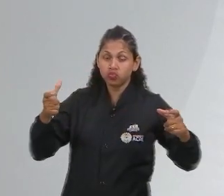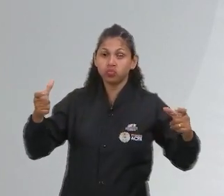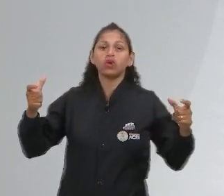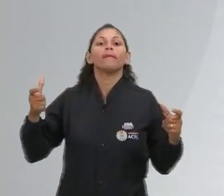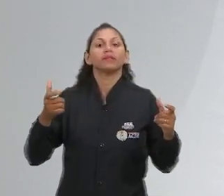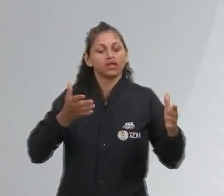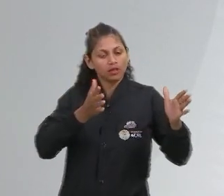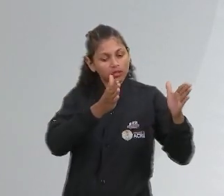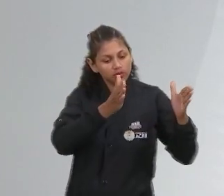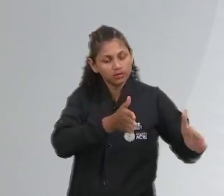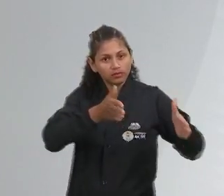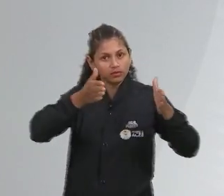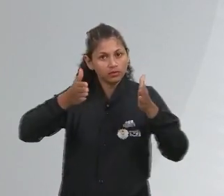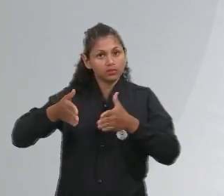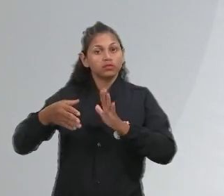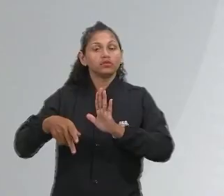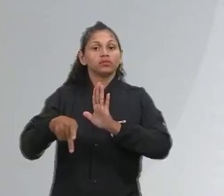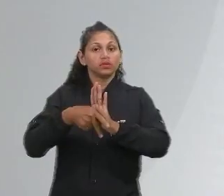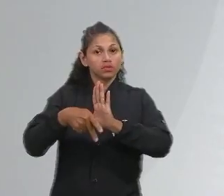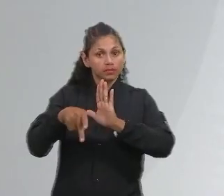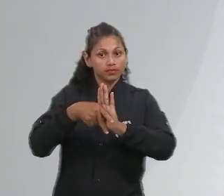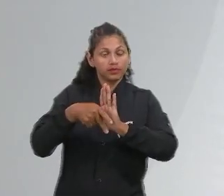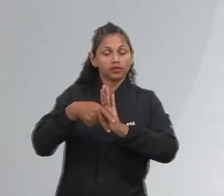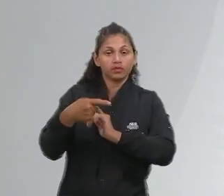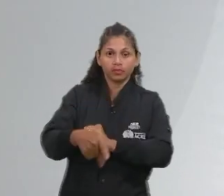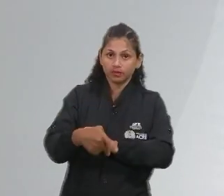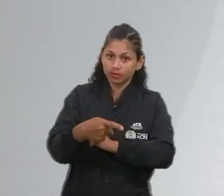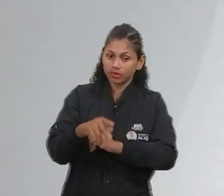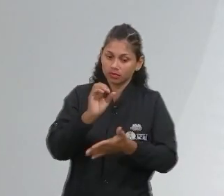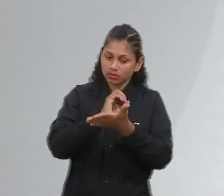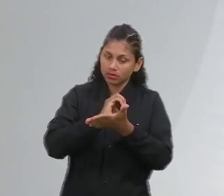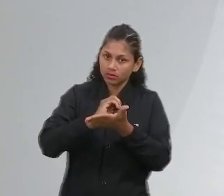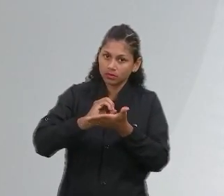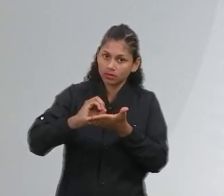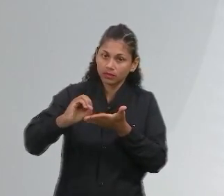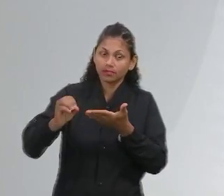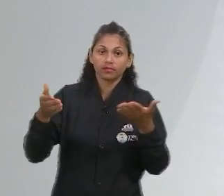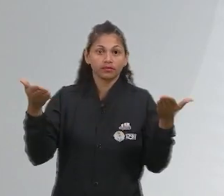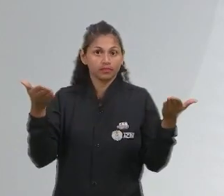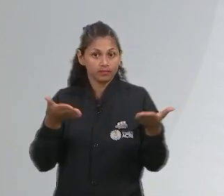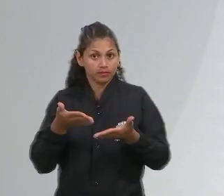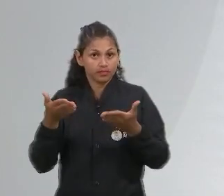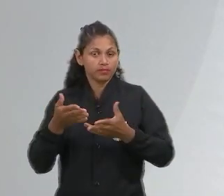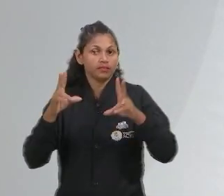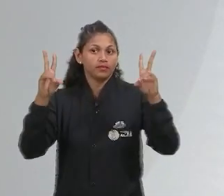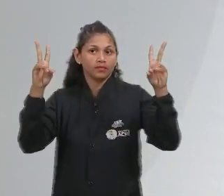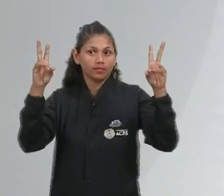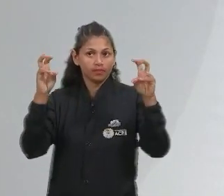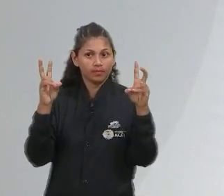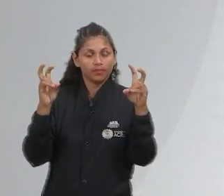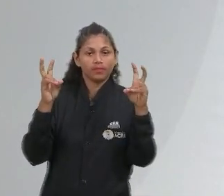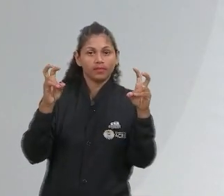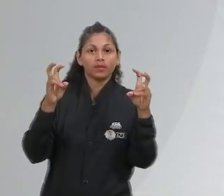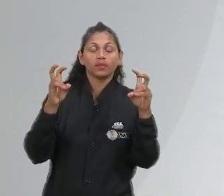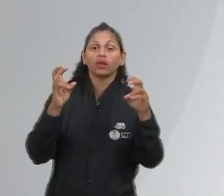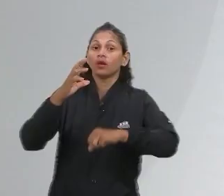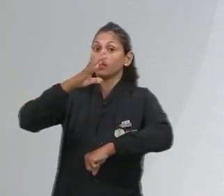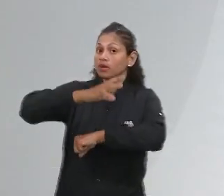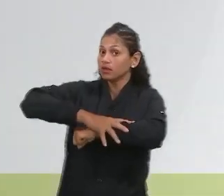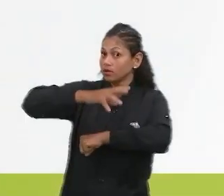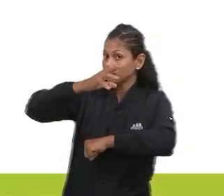em uma área específica, somente da Química Orgânica. Hoje nós vamos falar sobre as